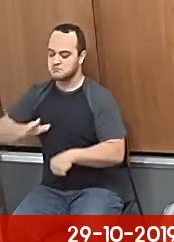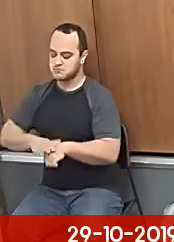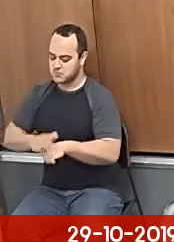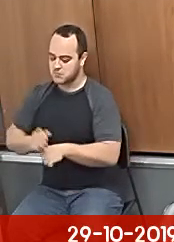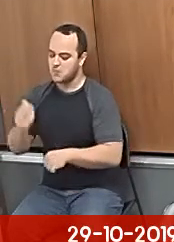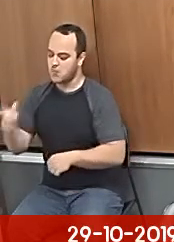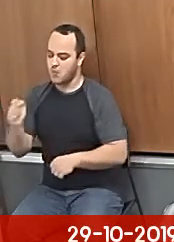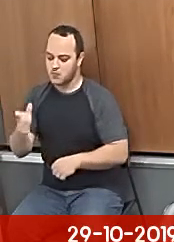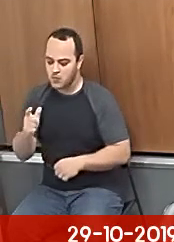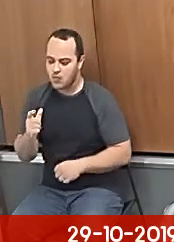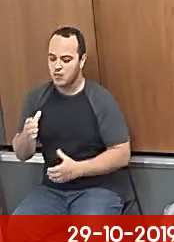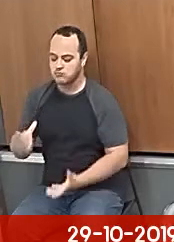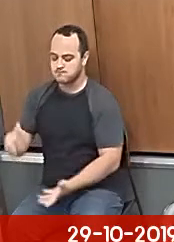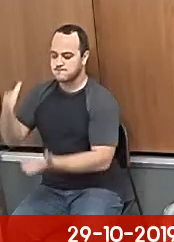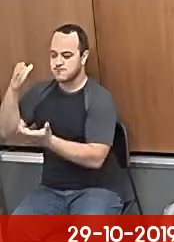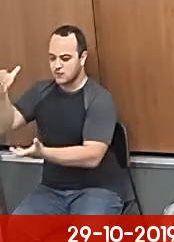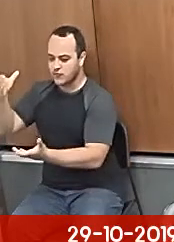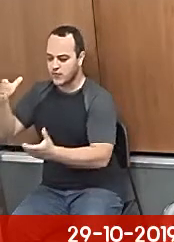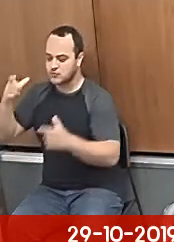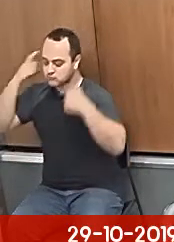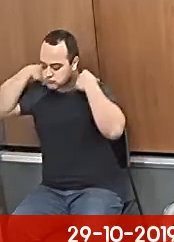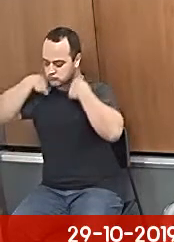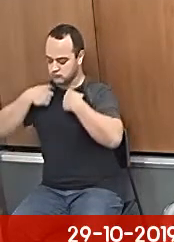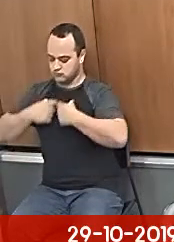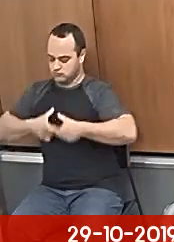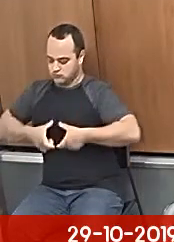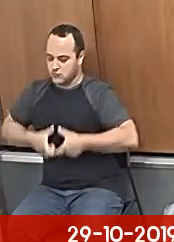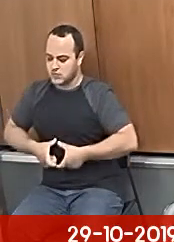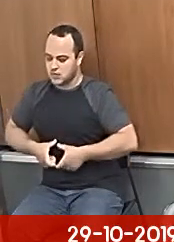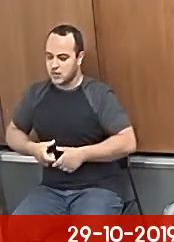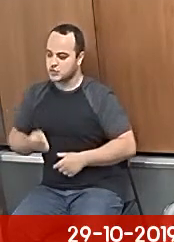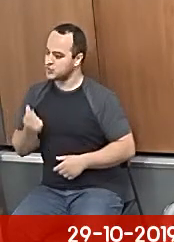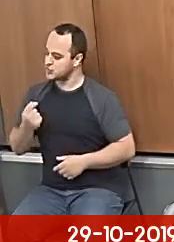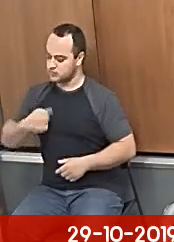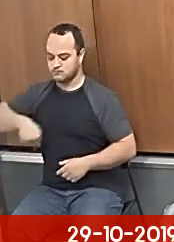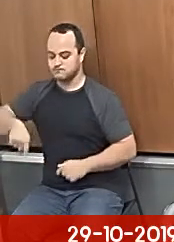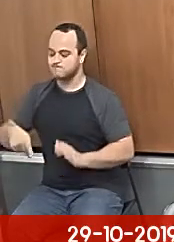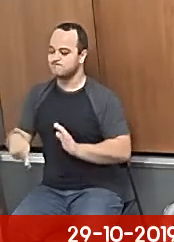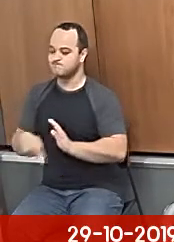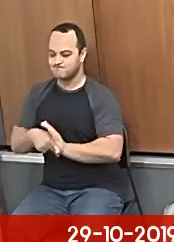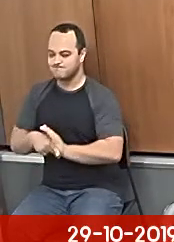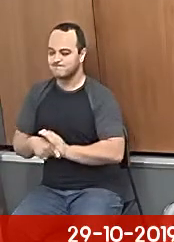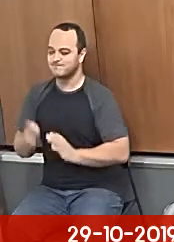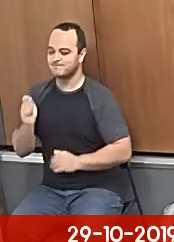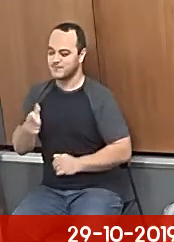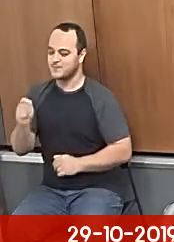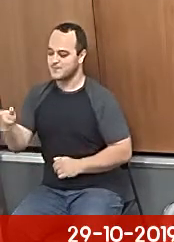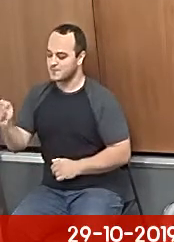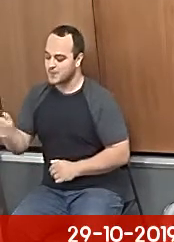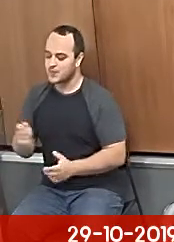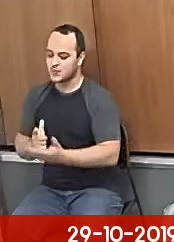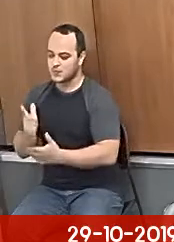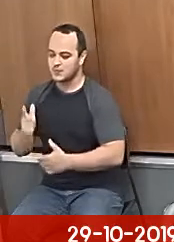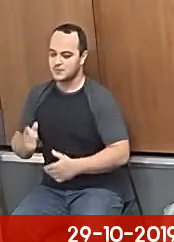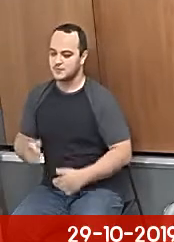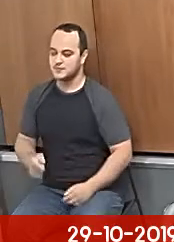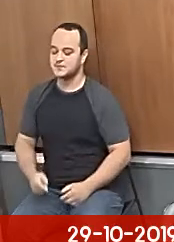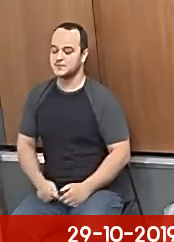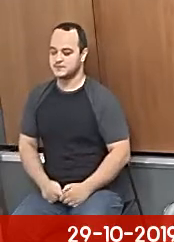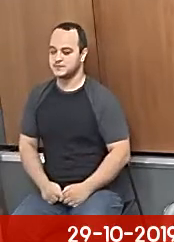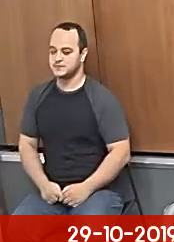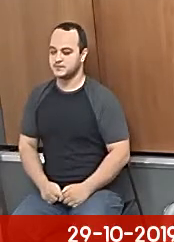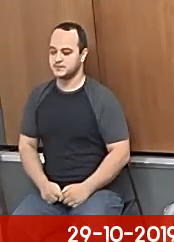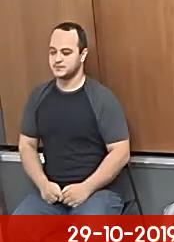de medalha. A gente pega a nossa associação, que é a única de Minas Gerais, divide ela, resgata alguns atletas e pega